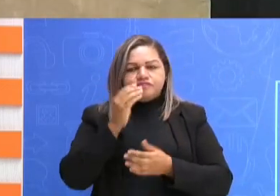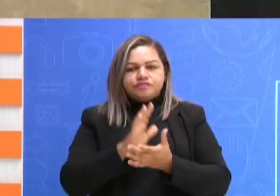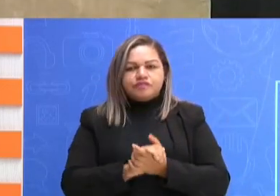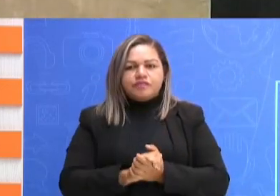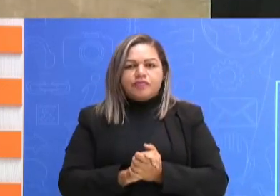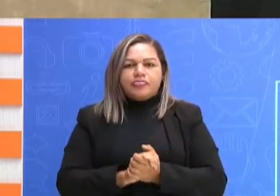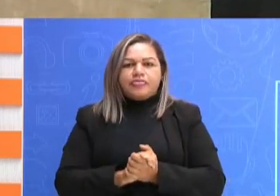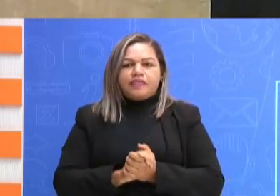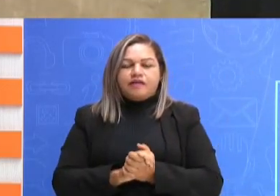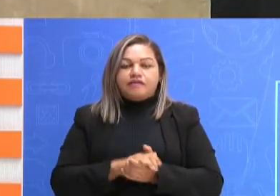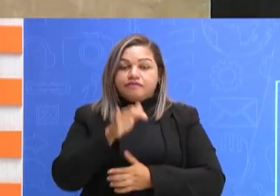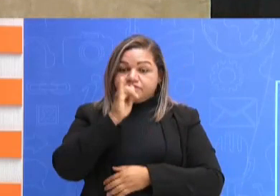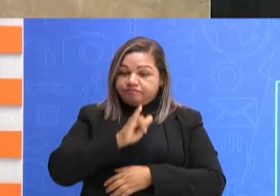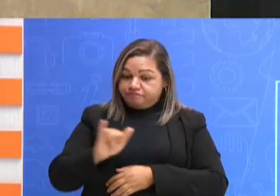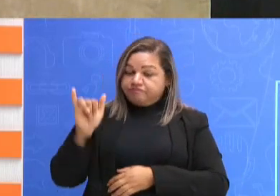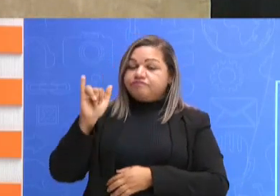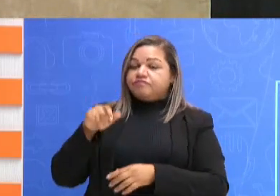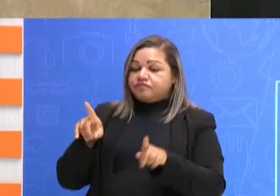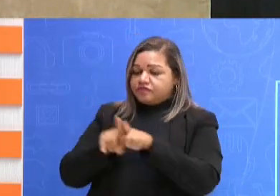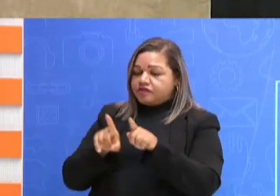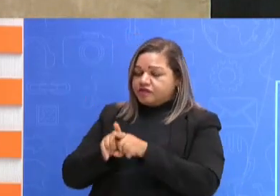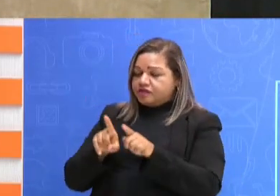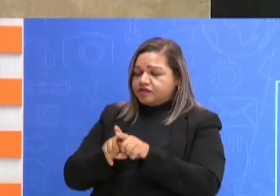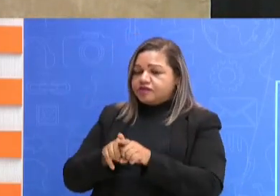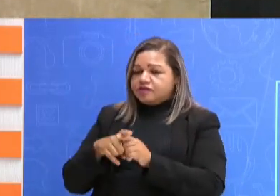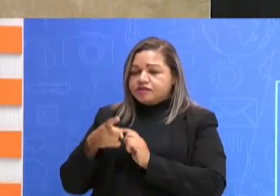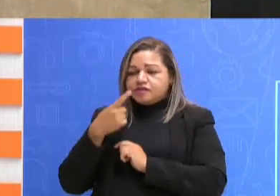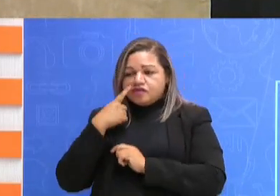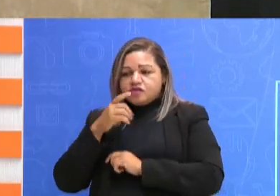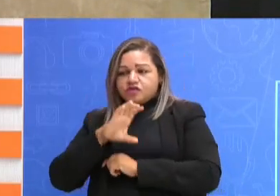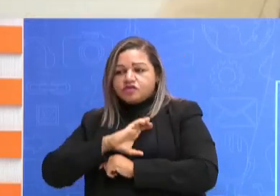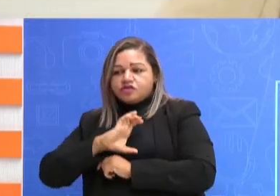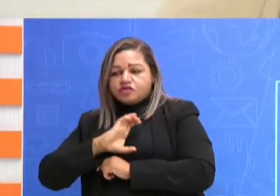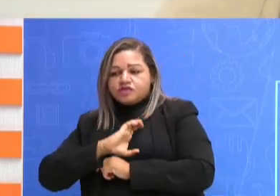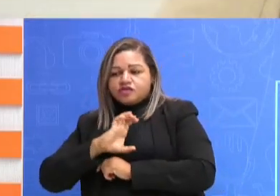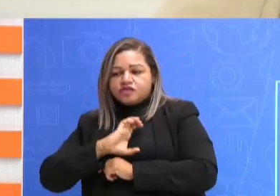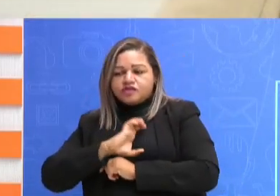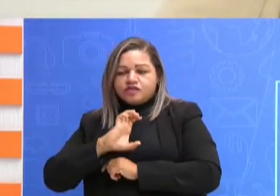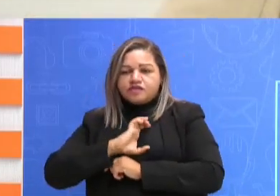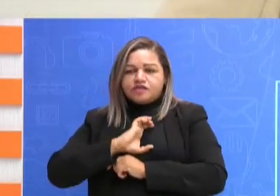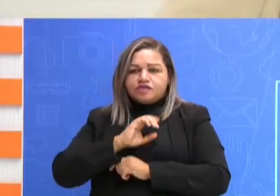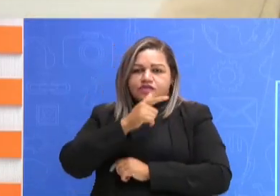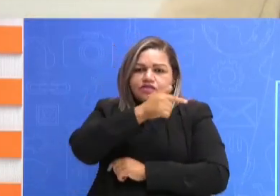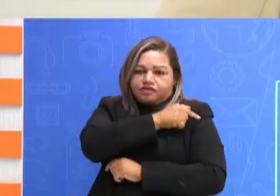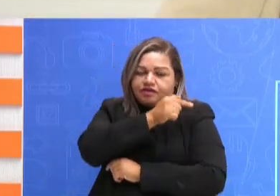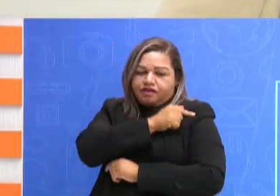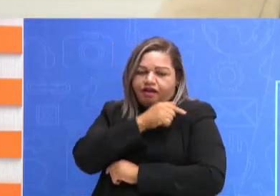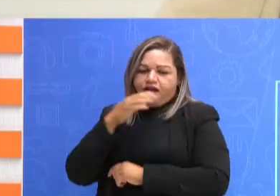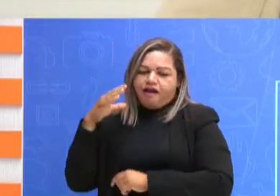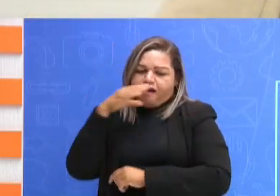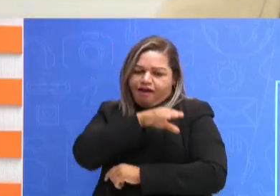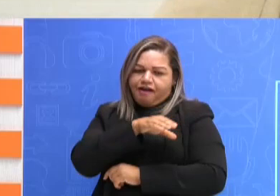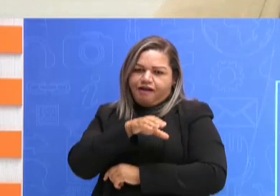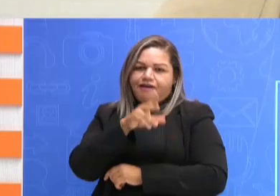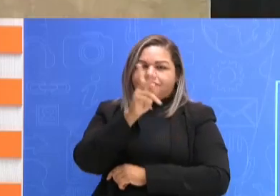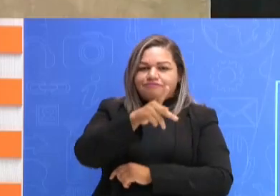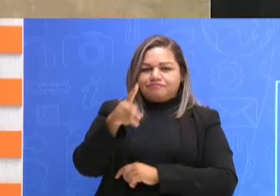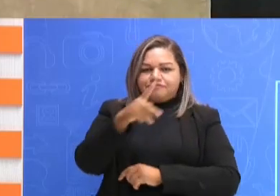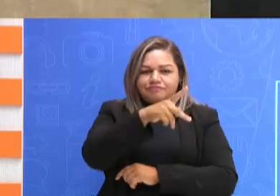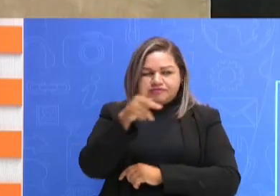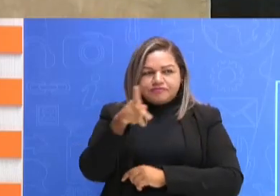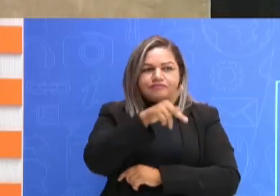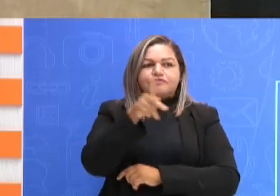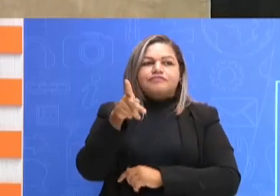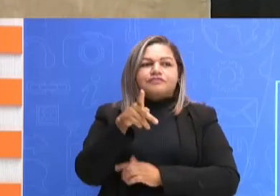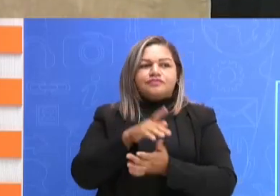Legal. E vale se ressaltar, eu acompanhei essa semana, prefeito, que Caxias teve um uma vacinação em tempo recorde aos nossos